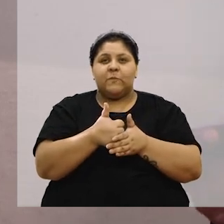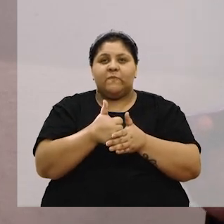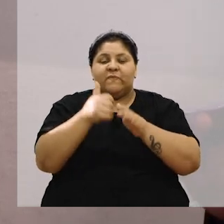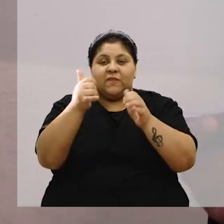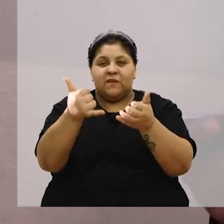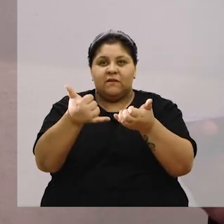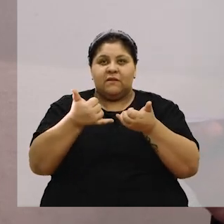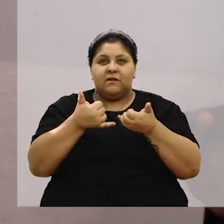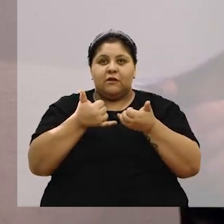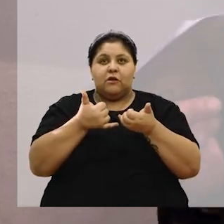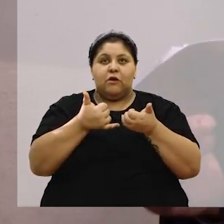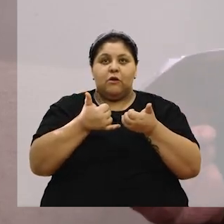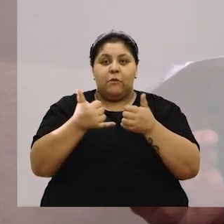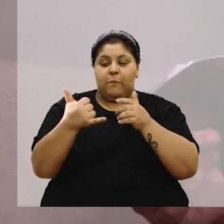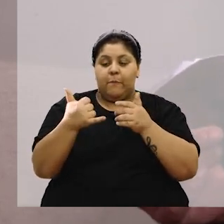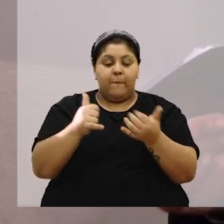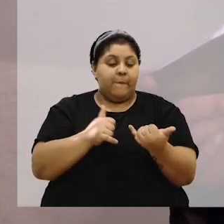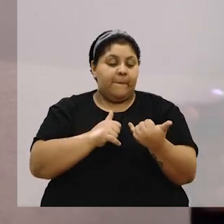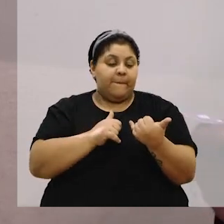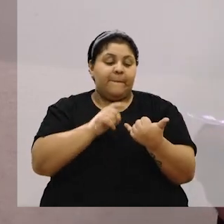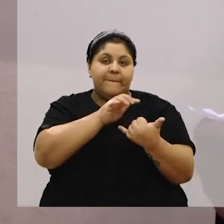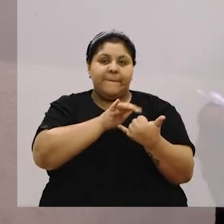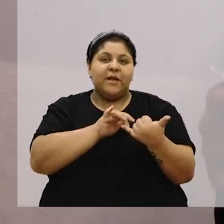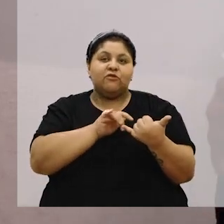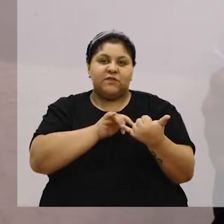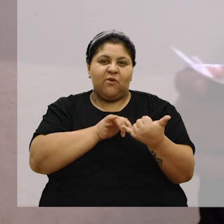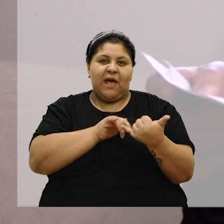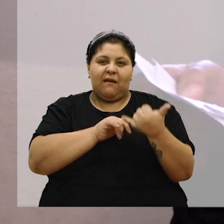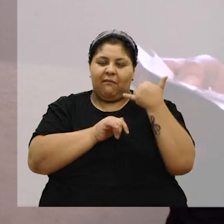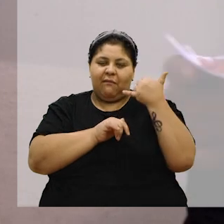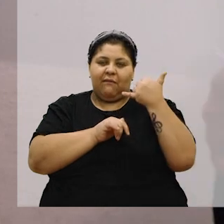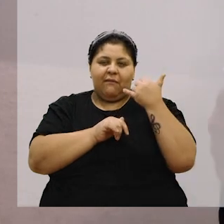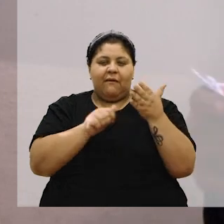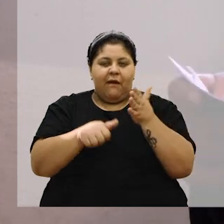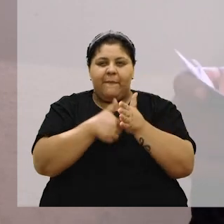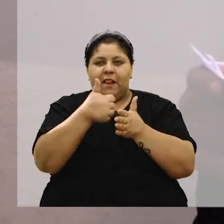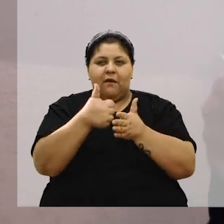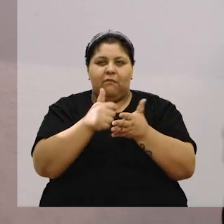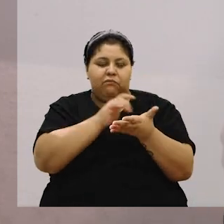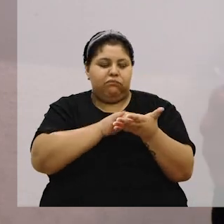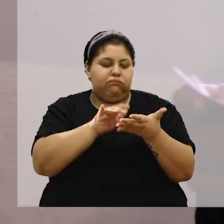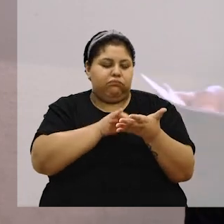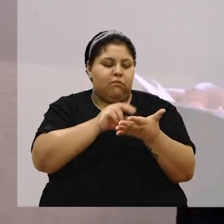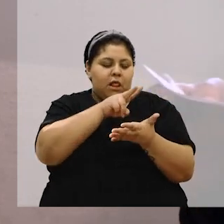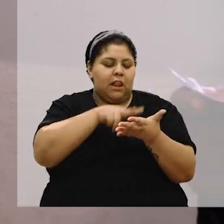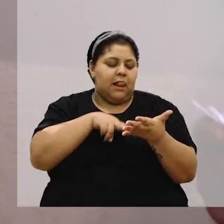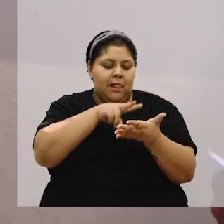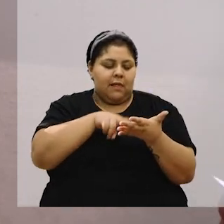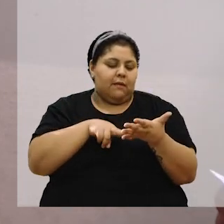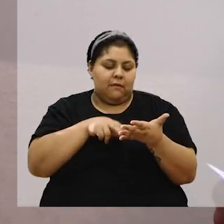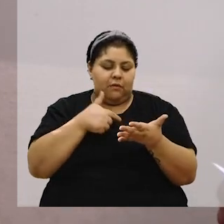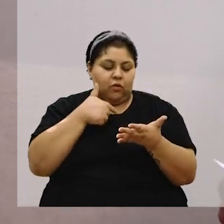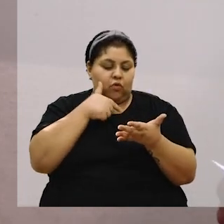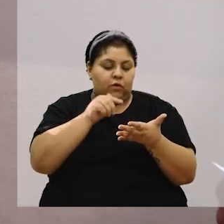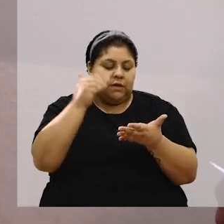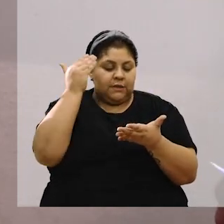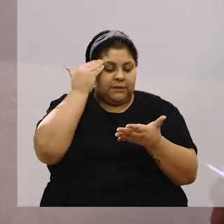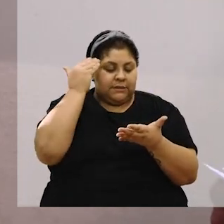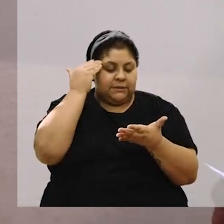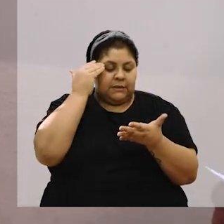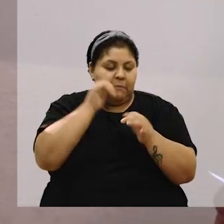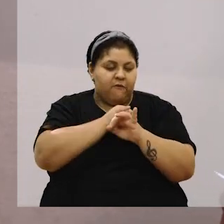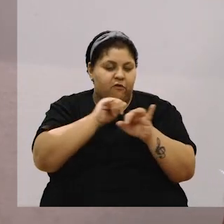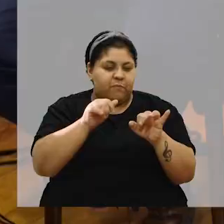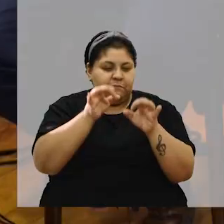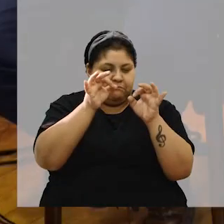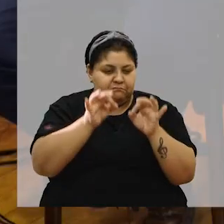cômodo consumir notícias pelo celular, recebendo as notificações o tempo inteiro, já clica ali, lê, ou se não